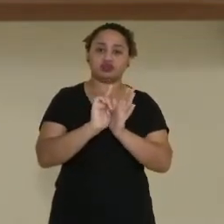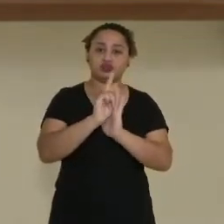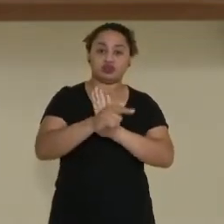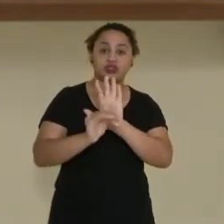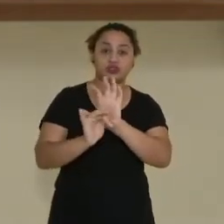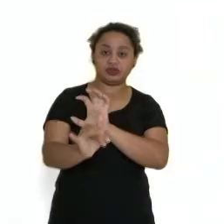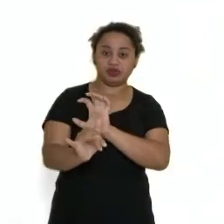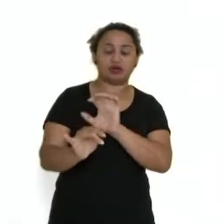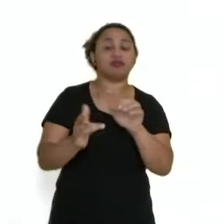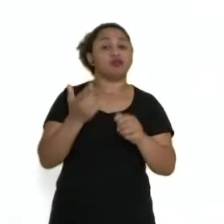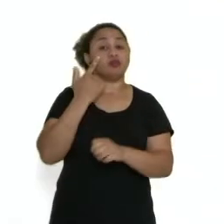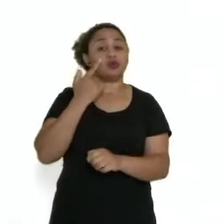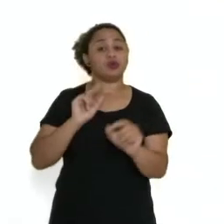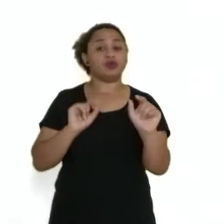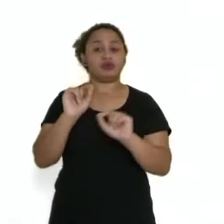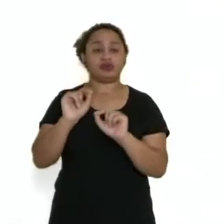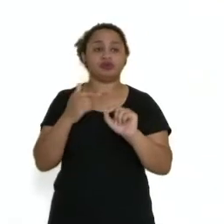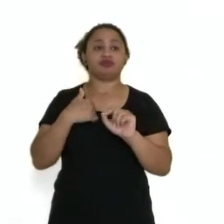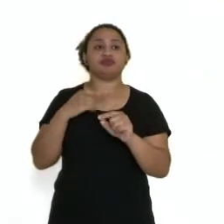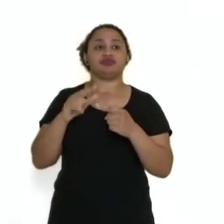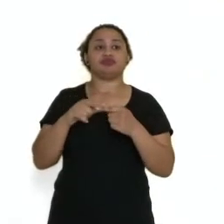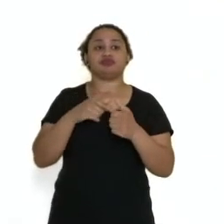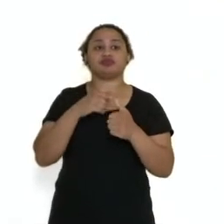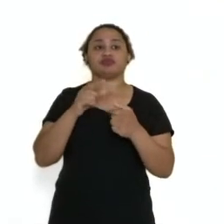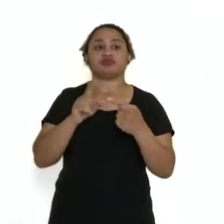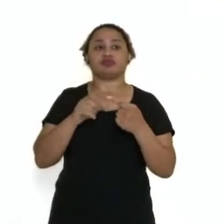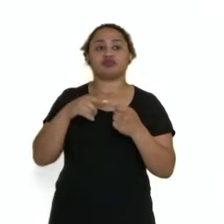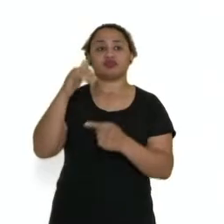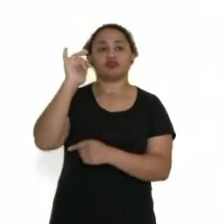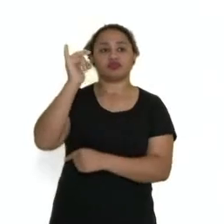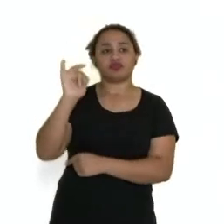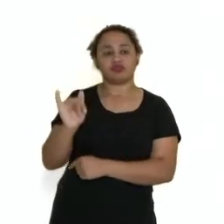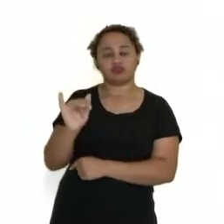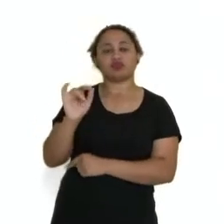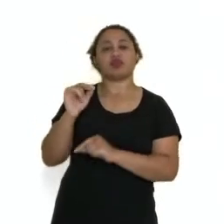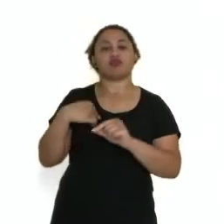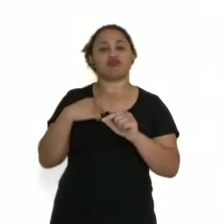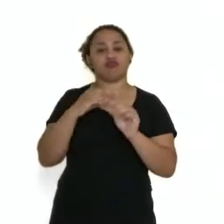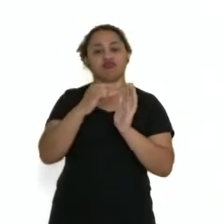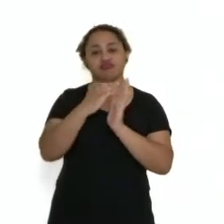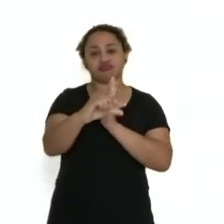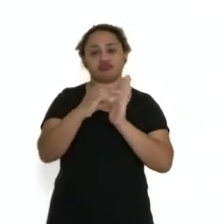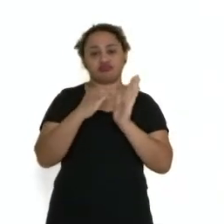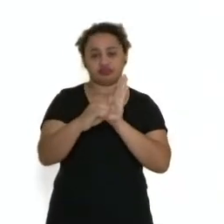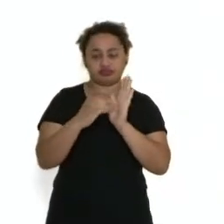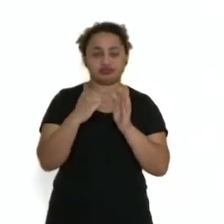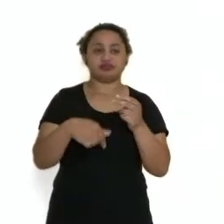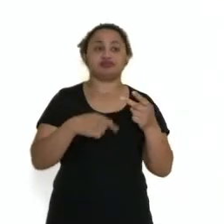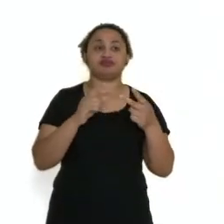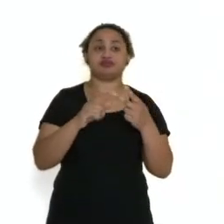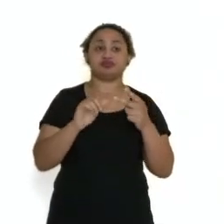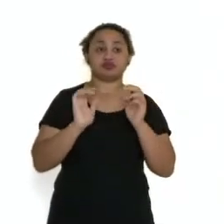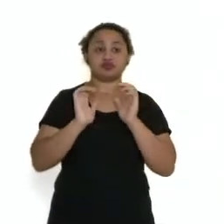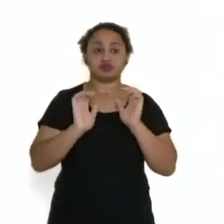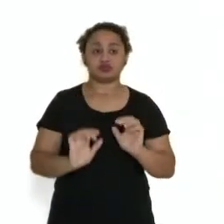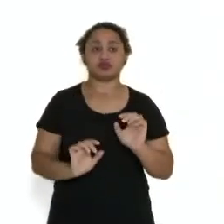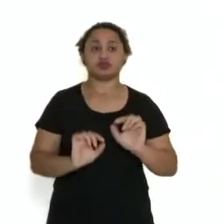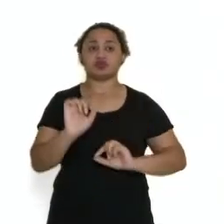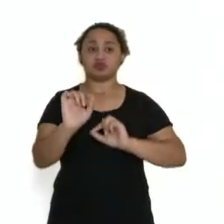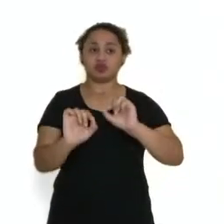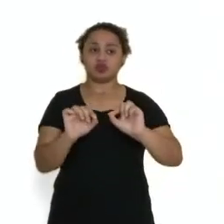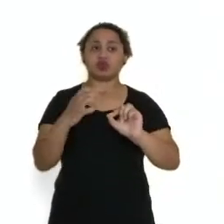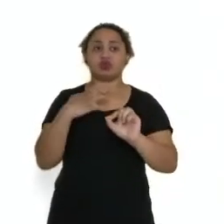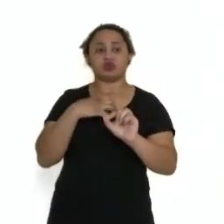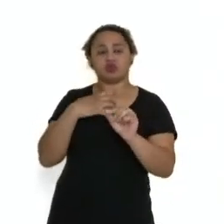são. A narrativa alegórica, em prosa ou verso, o comportamento antropomórfico de